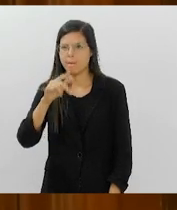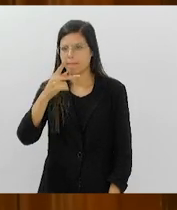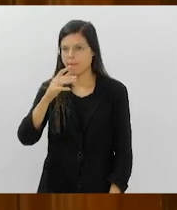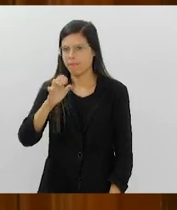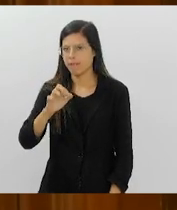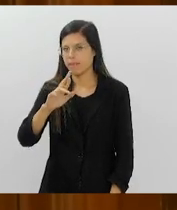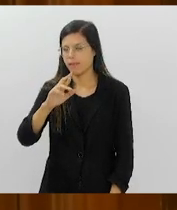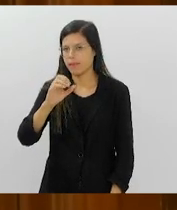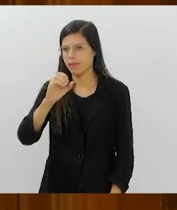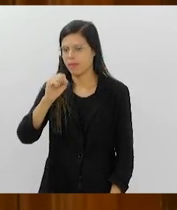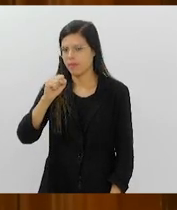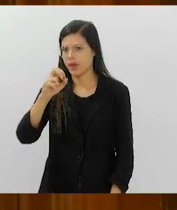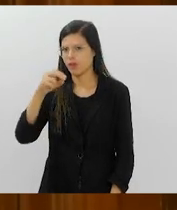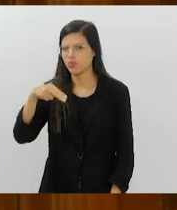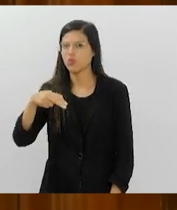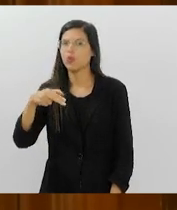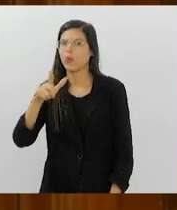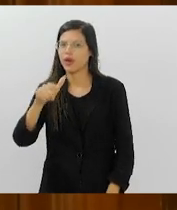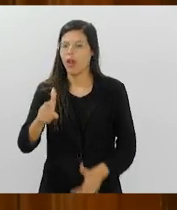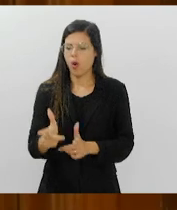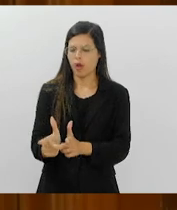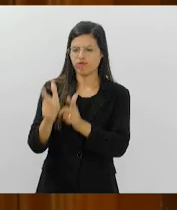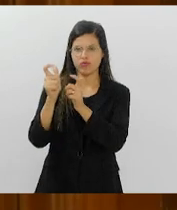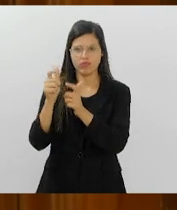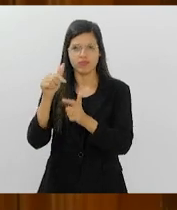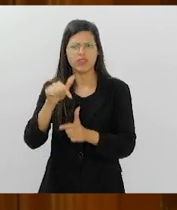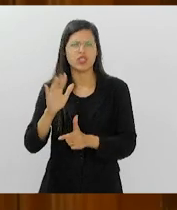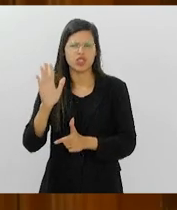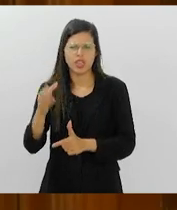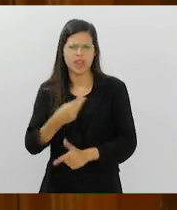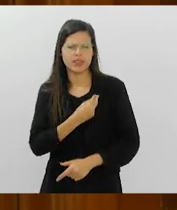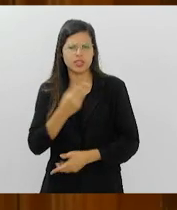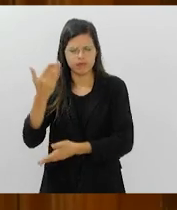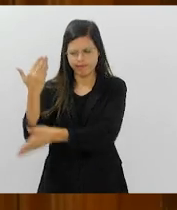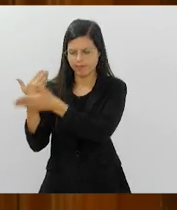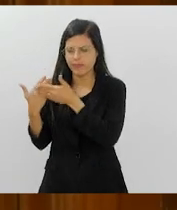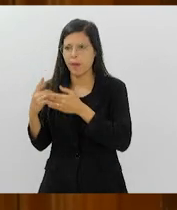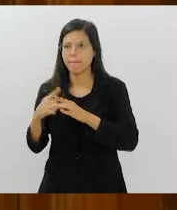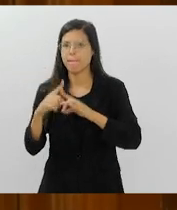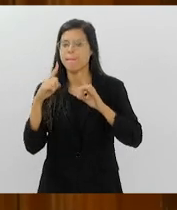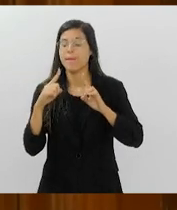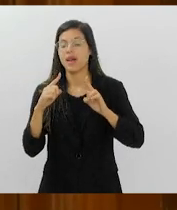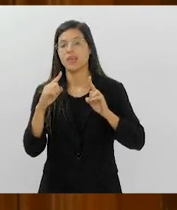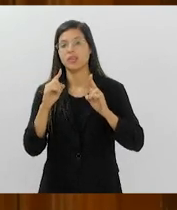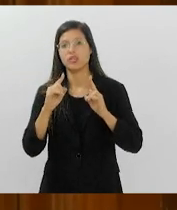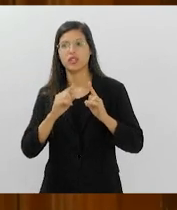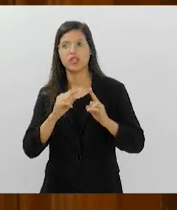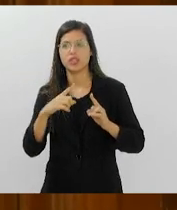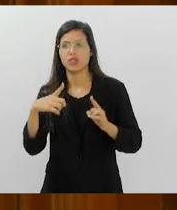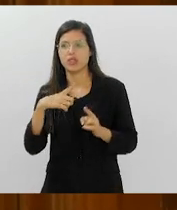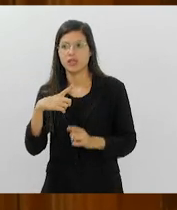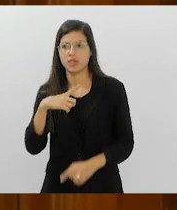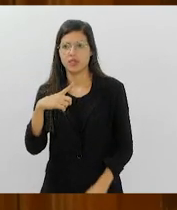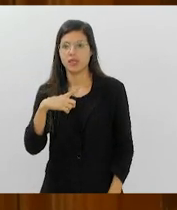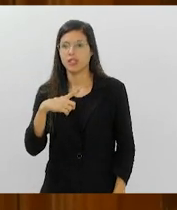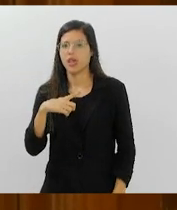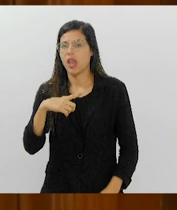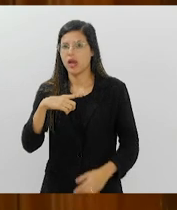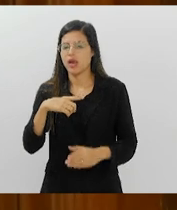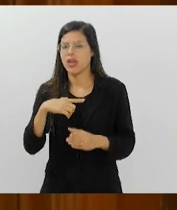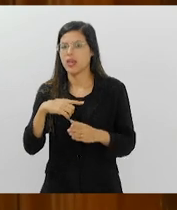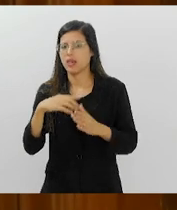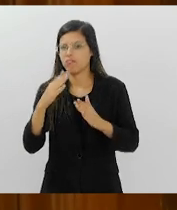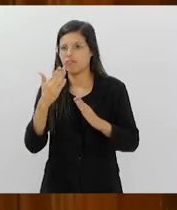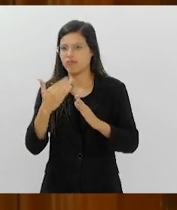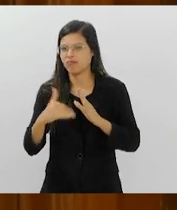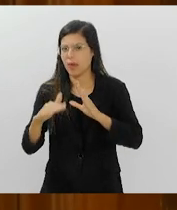de 90, mas que é quando você as mensagens que são tratadas ali nesses jogos, elas